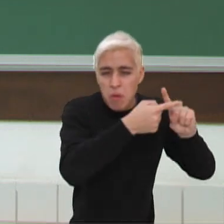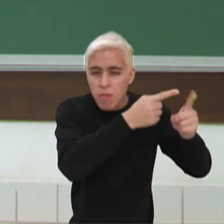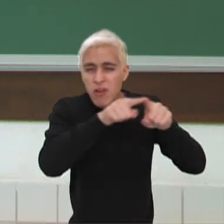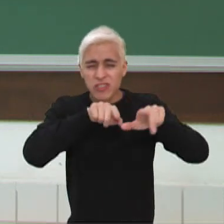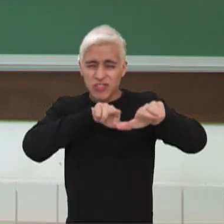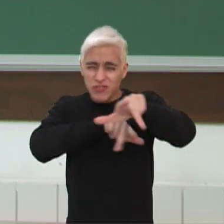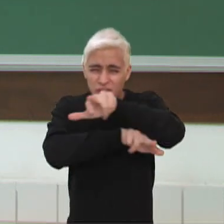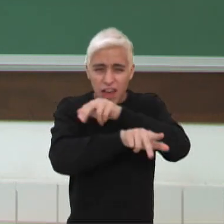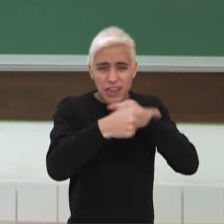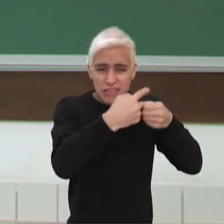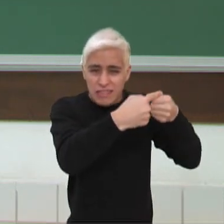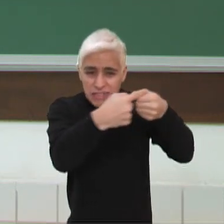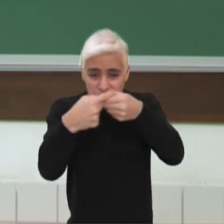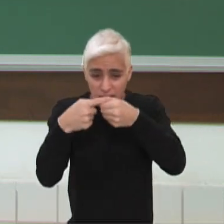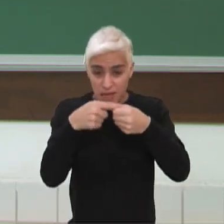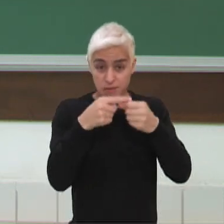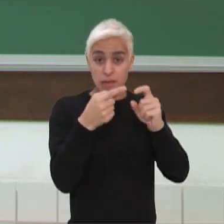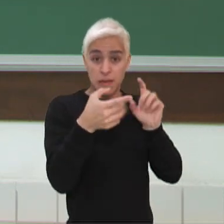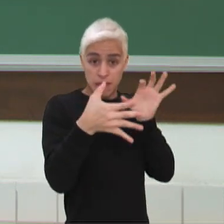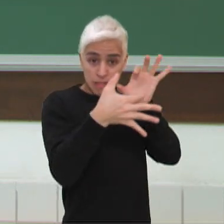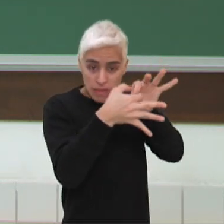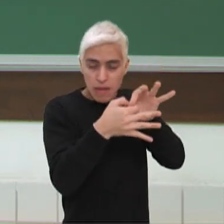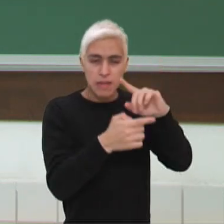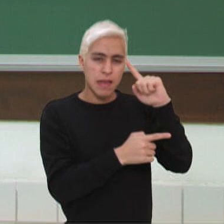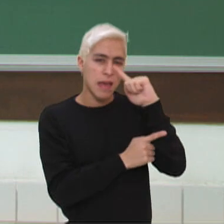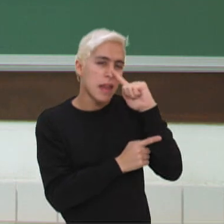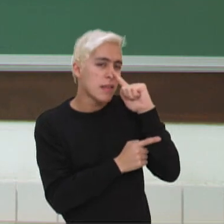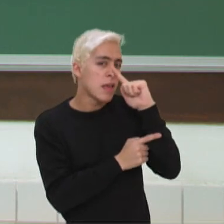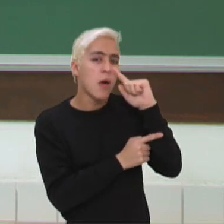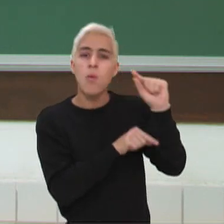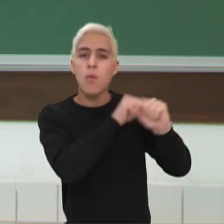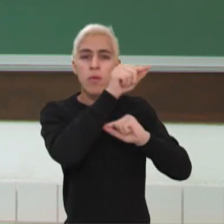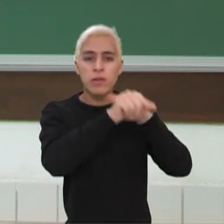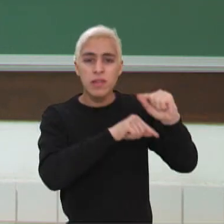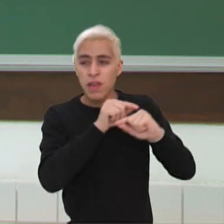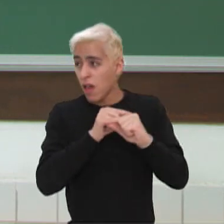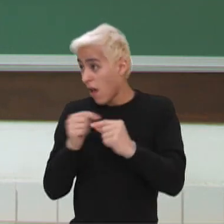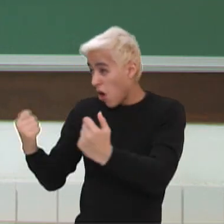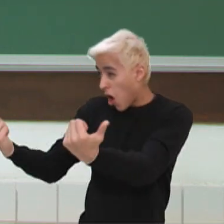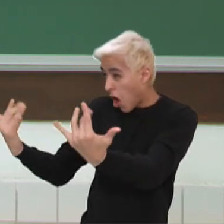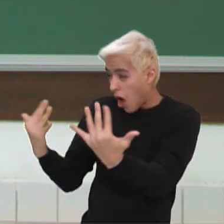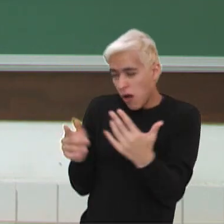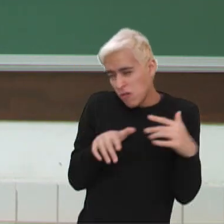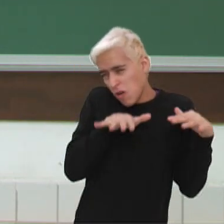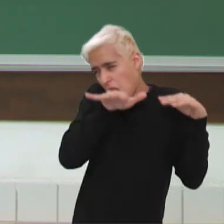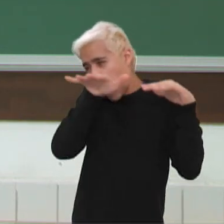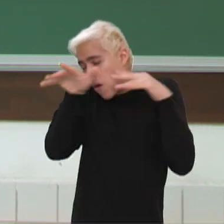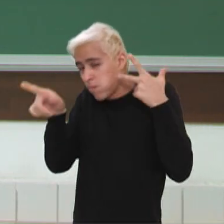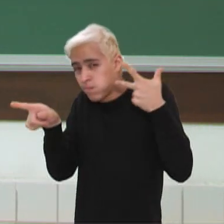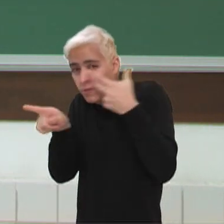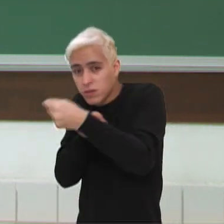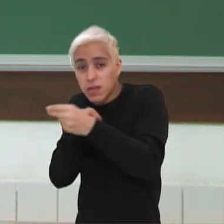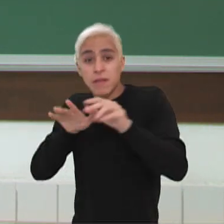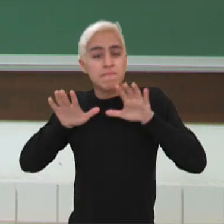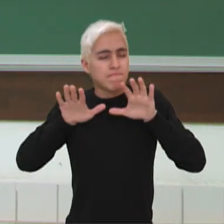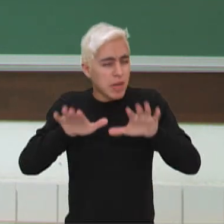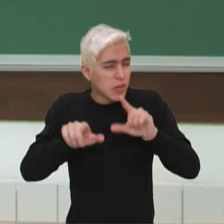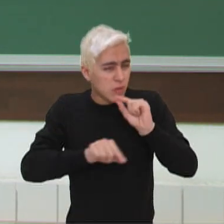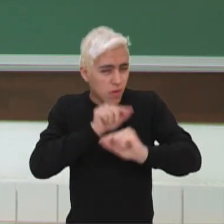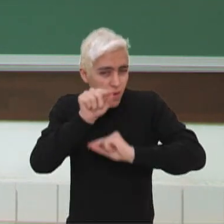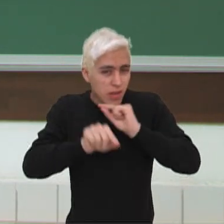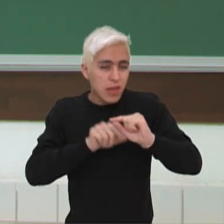de diversas cidades-estado, todas reunidas em prol de vencer o Império Persa. O fato é